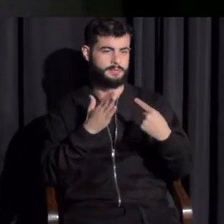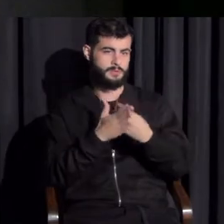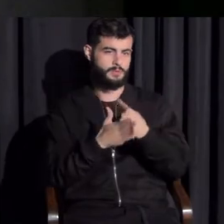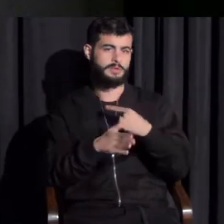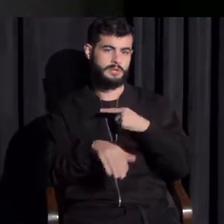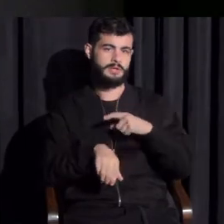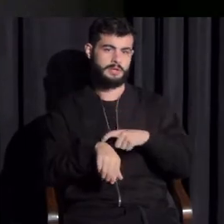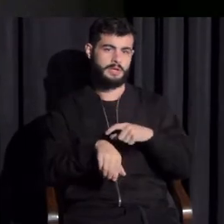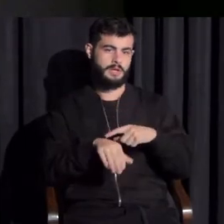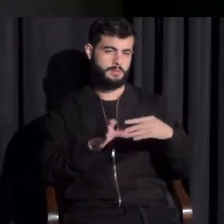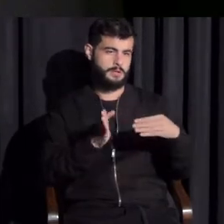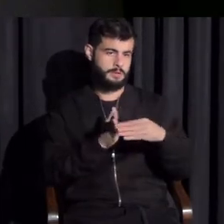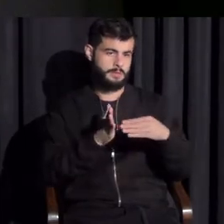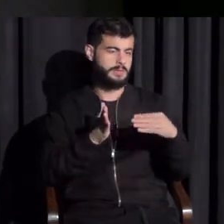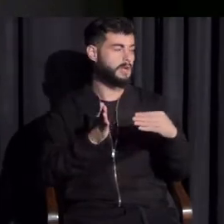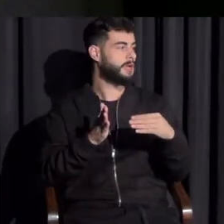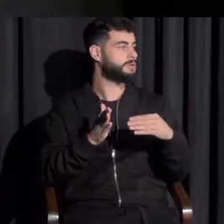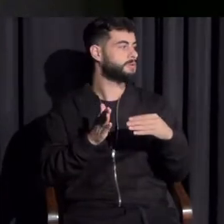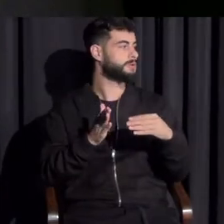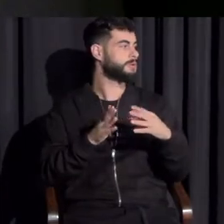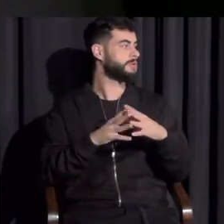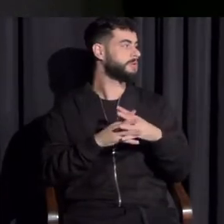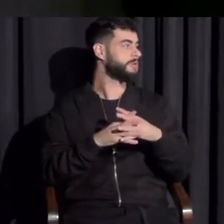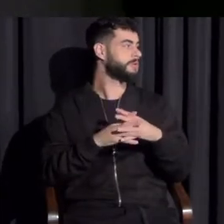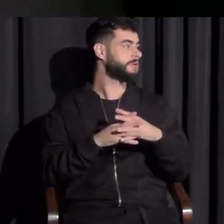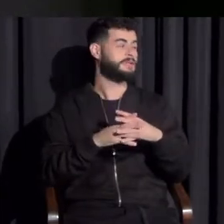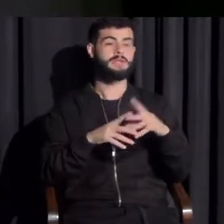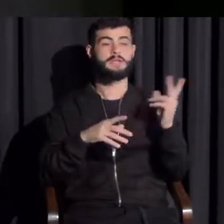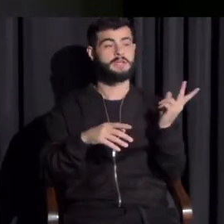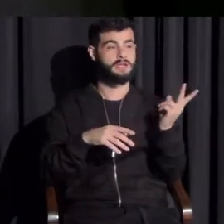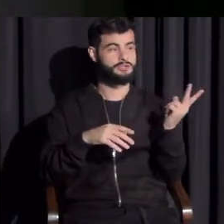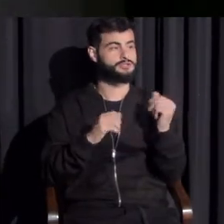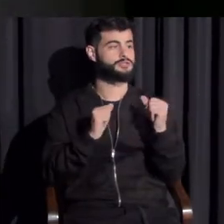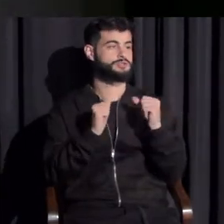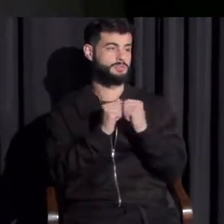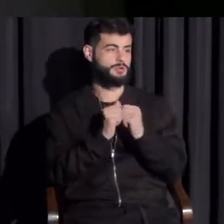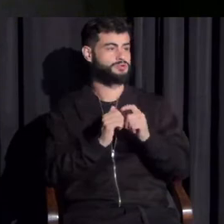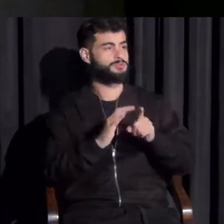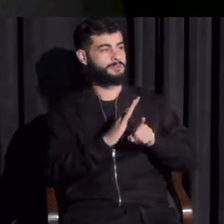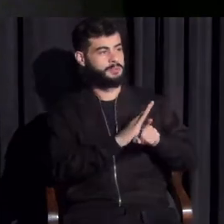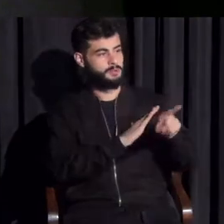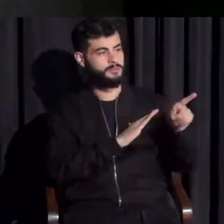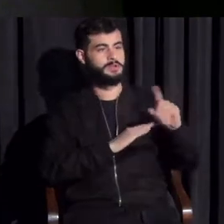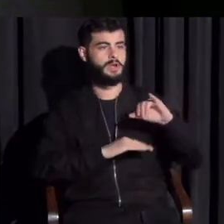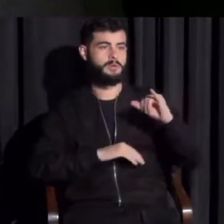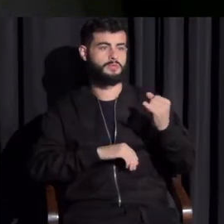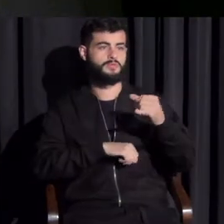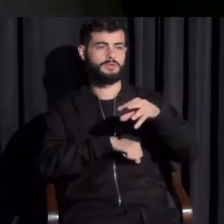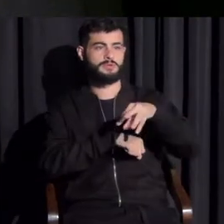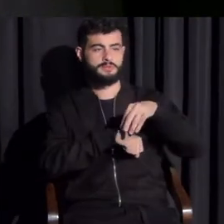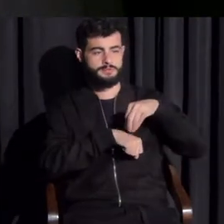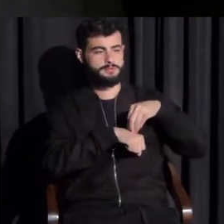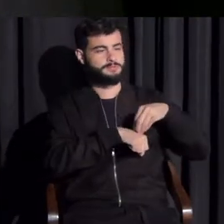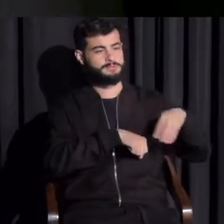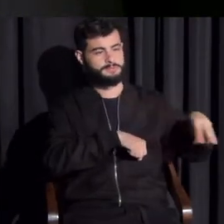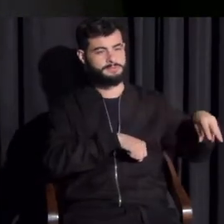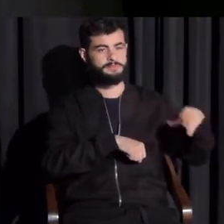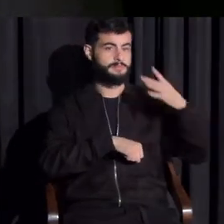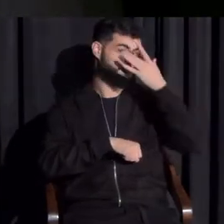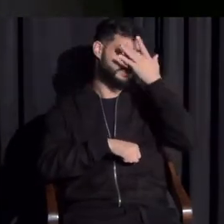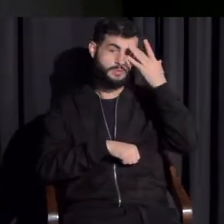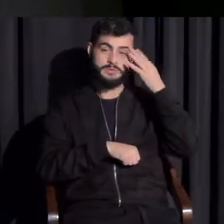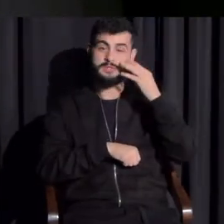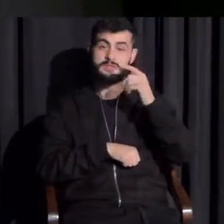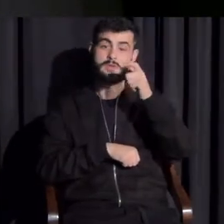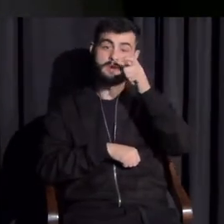aí a gente, enquanto também mediadores aqui, podemos fazer essa ponte, né, porque a gente está aqui transmitindo também para as pessoas que estão nos assistindo